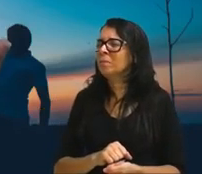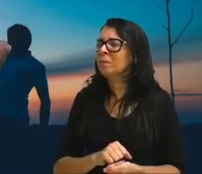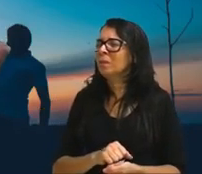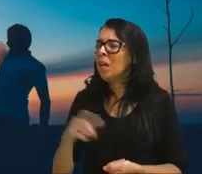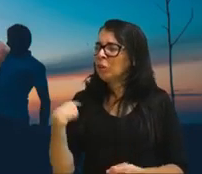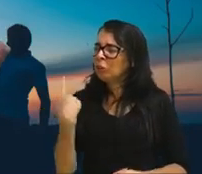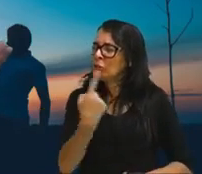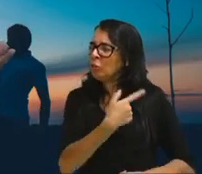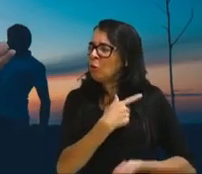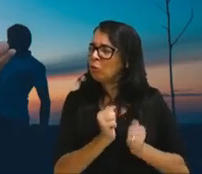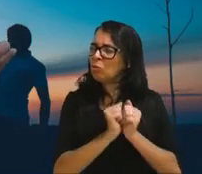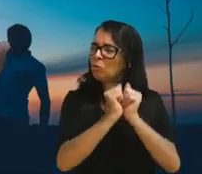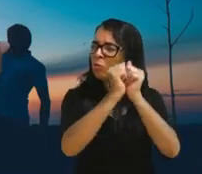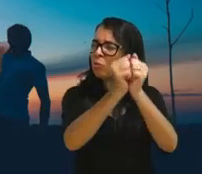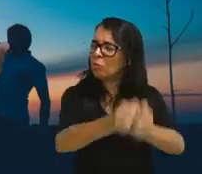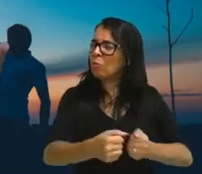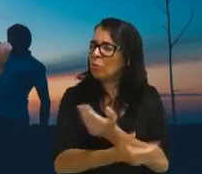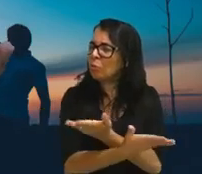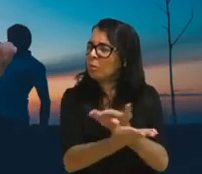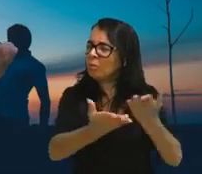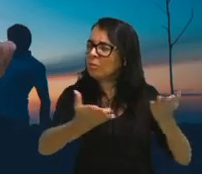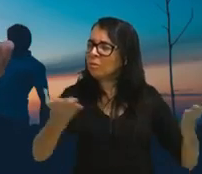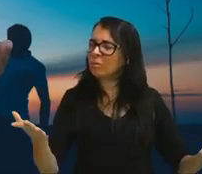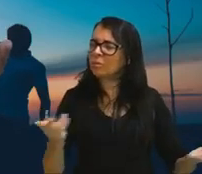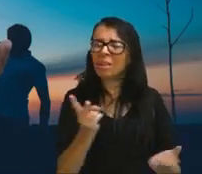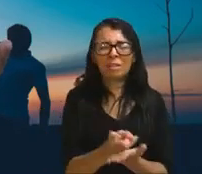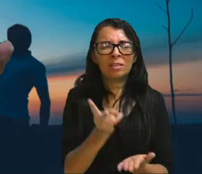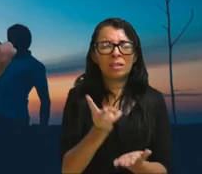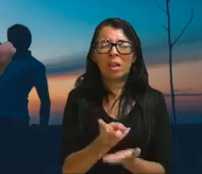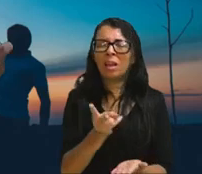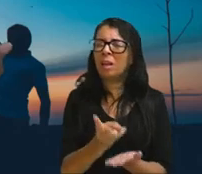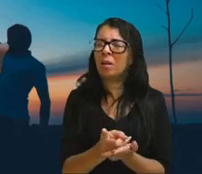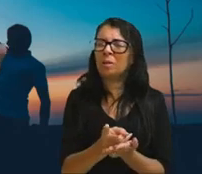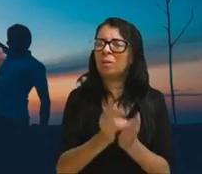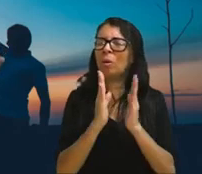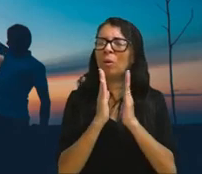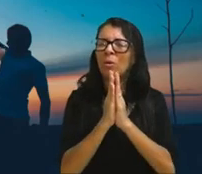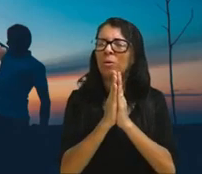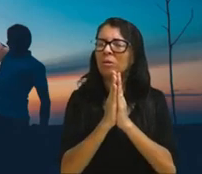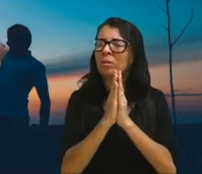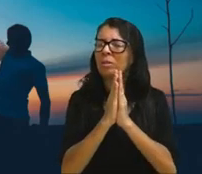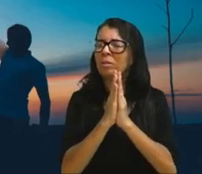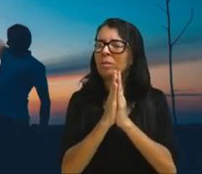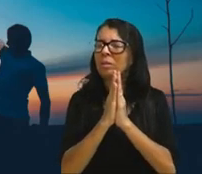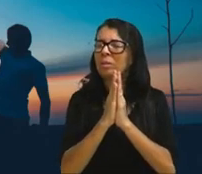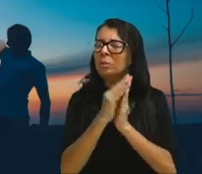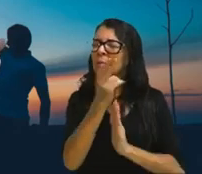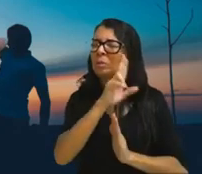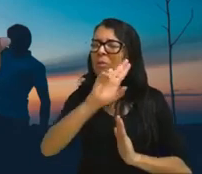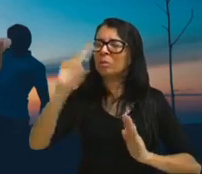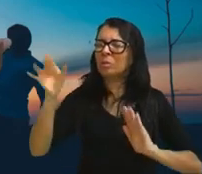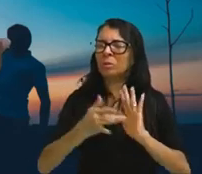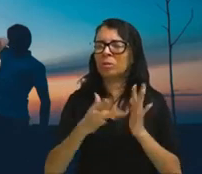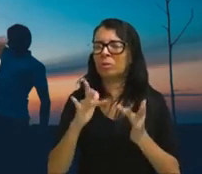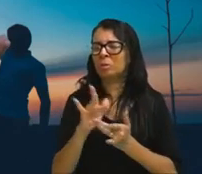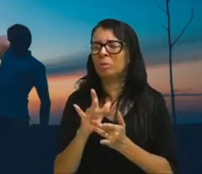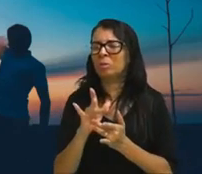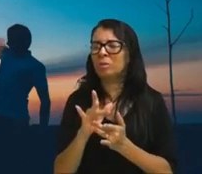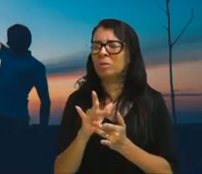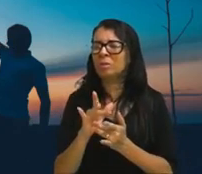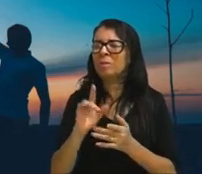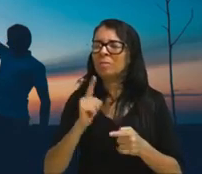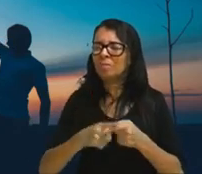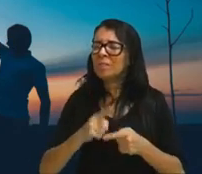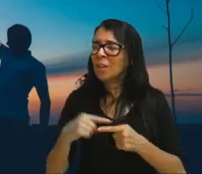um louvor, Pai, de gratidão a Ti, Senhor. Pois sabemos, ó Pai, que o Senhor tem o melhor para cada um de nós, ó Pai. Que o